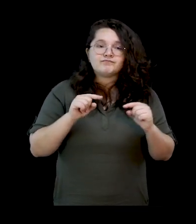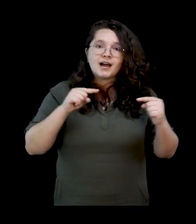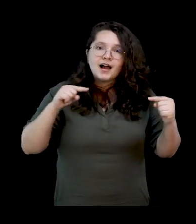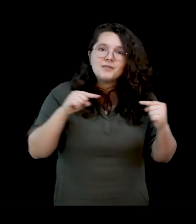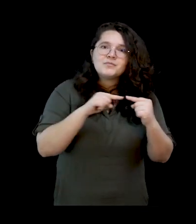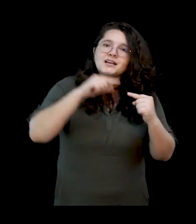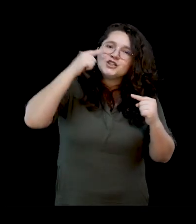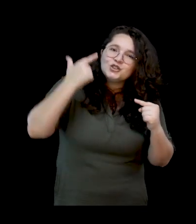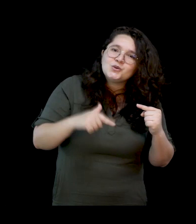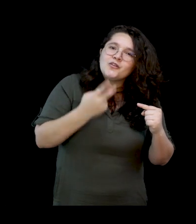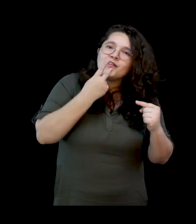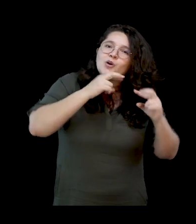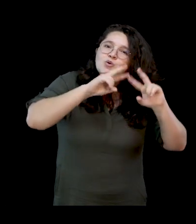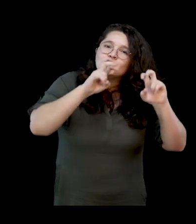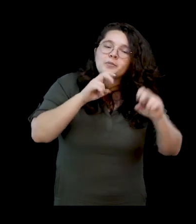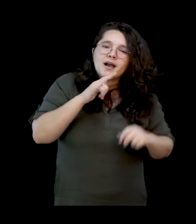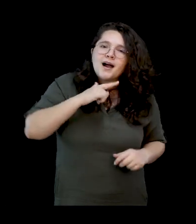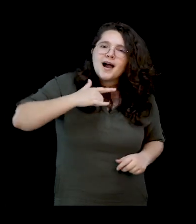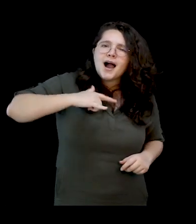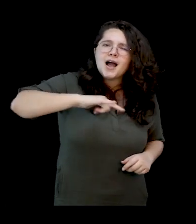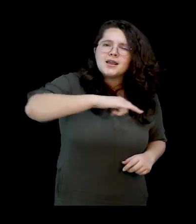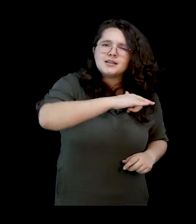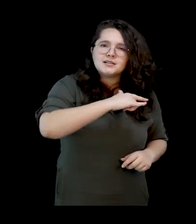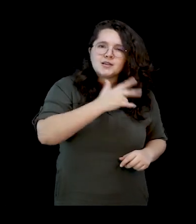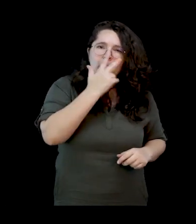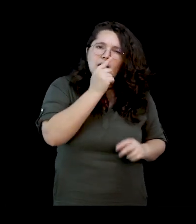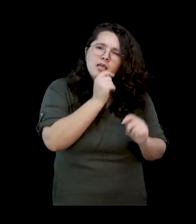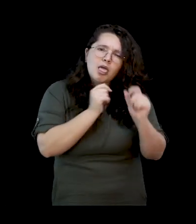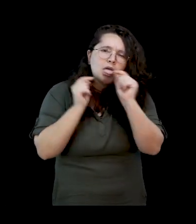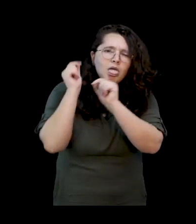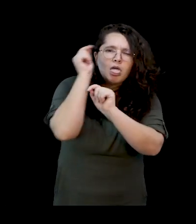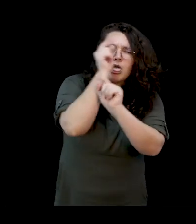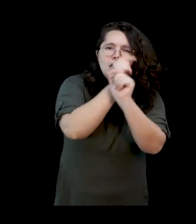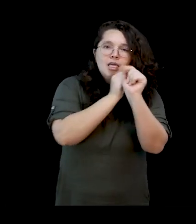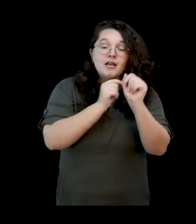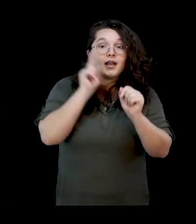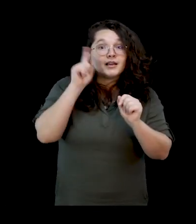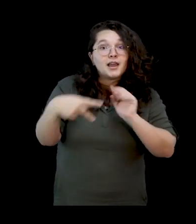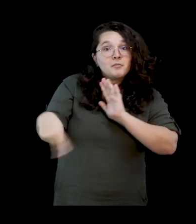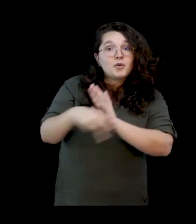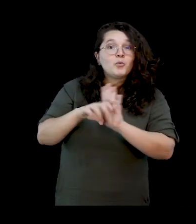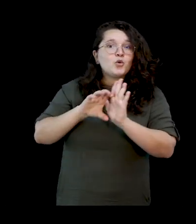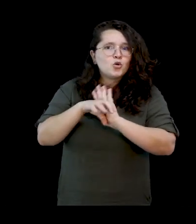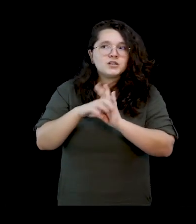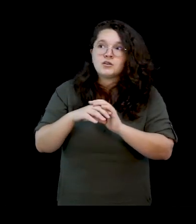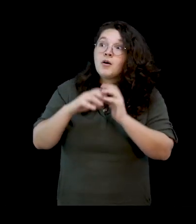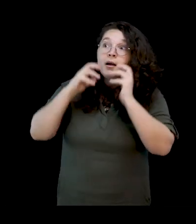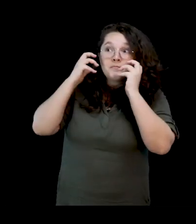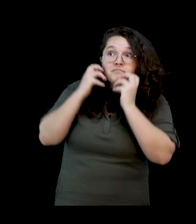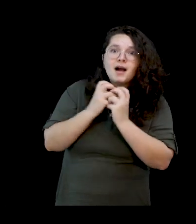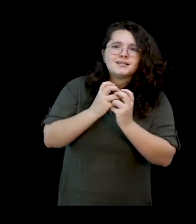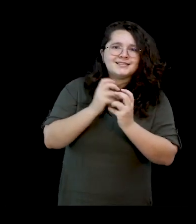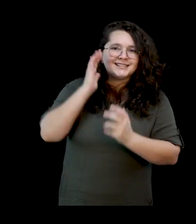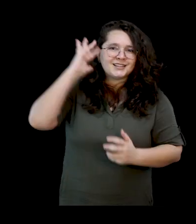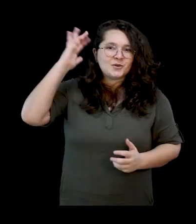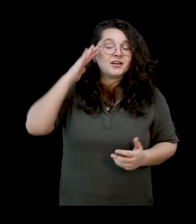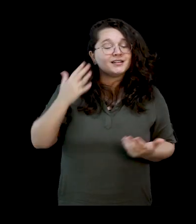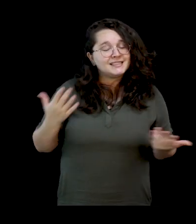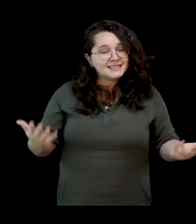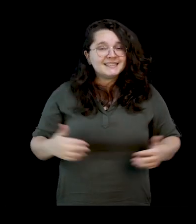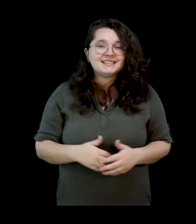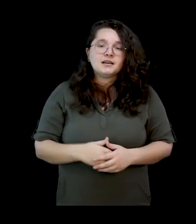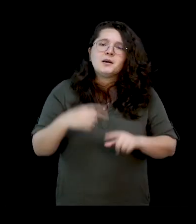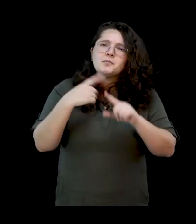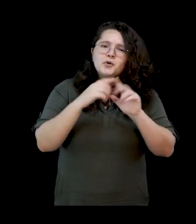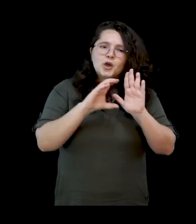exatamente aquela categoria de alienação que você mencionou, que é uma categoria, um conceito marxista. É muito